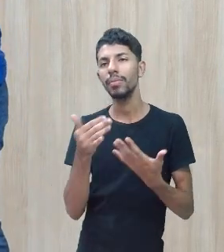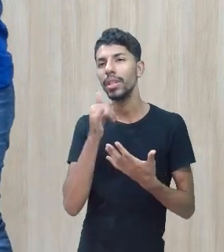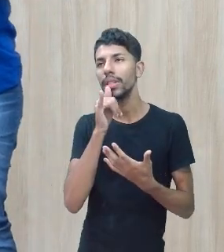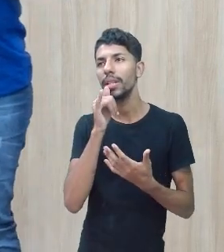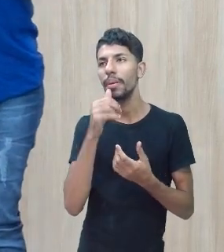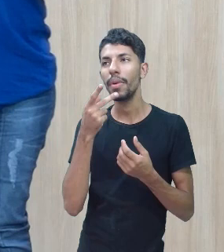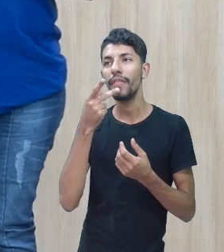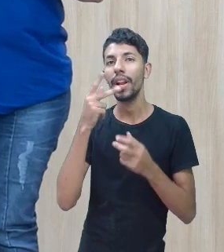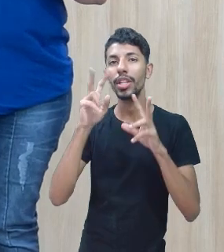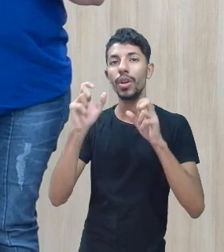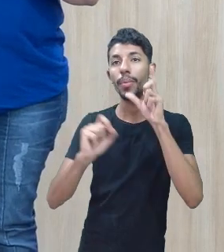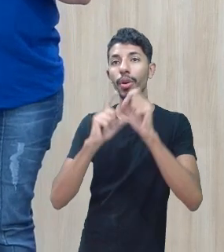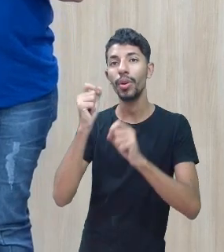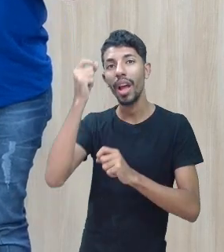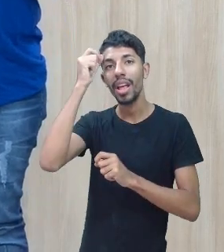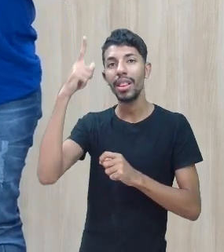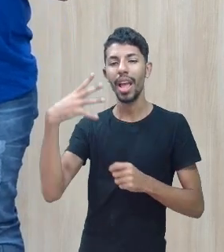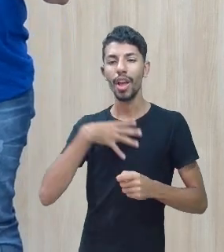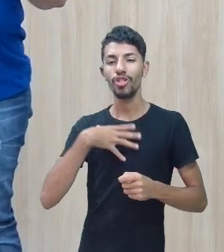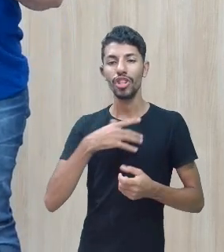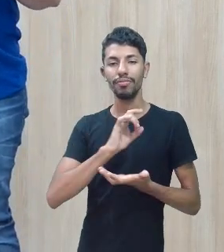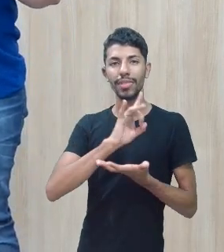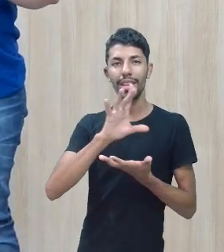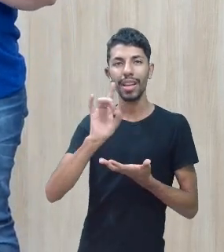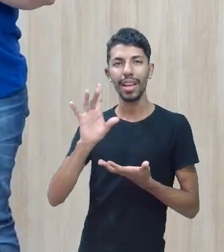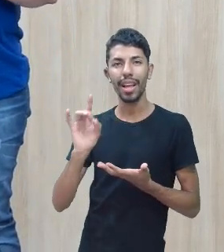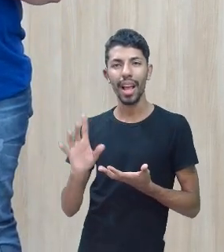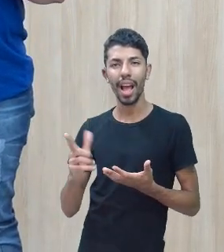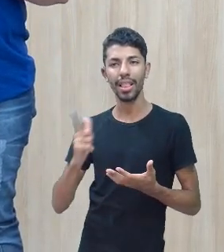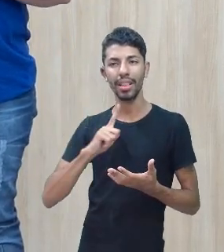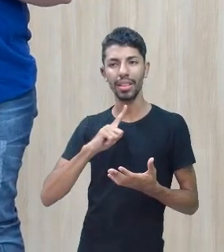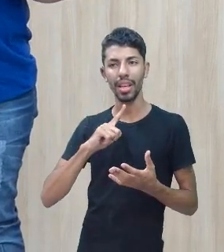o jeito que cada um tem,